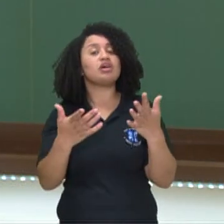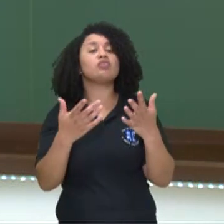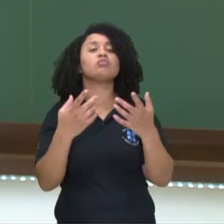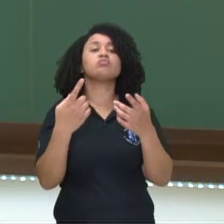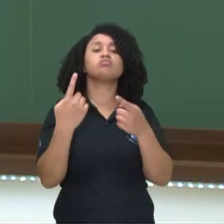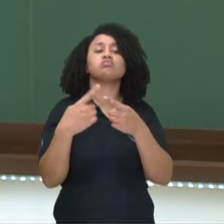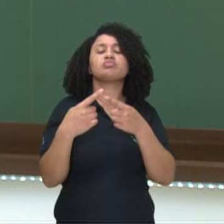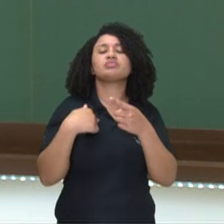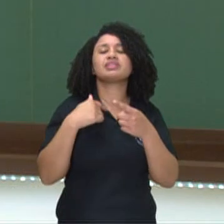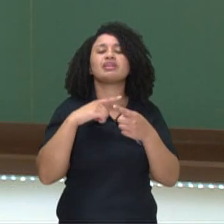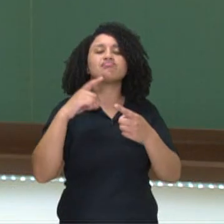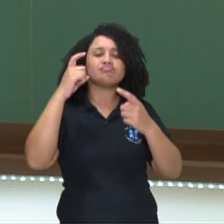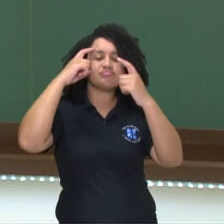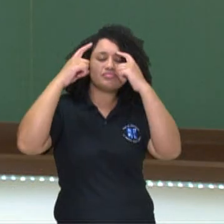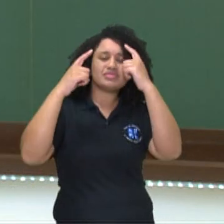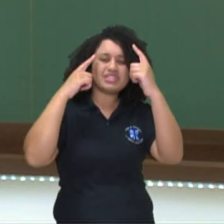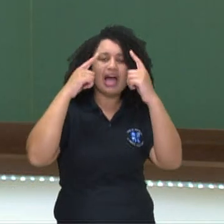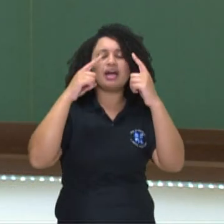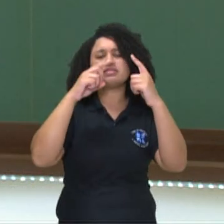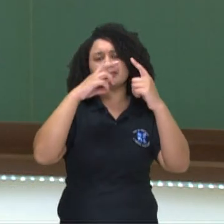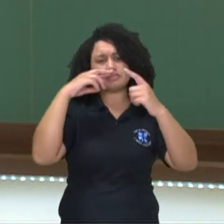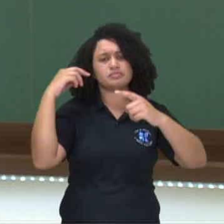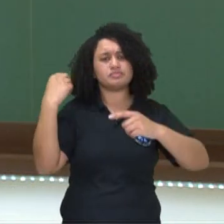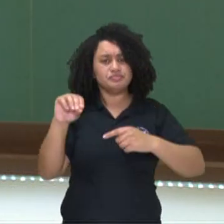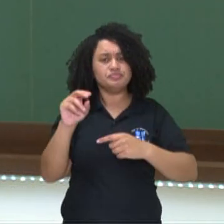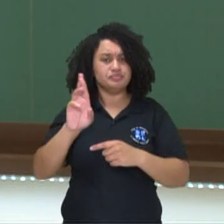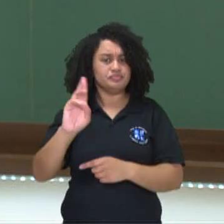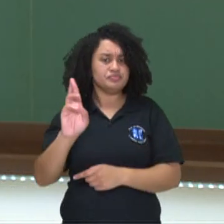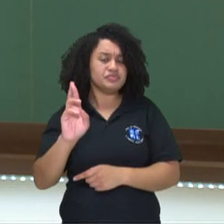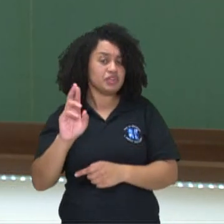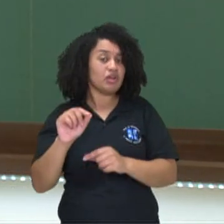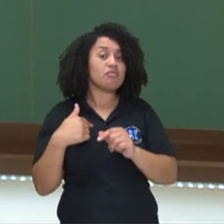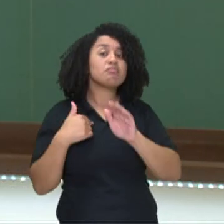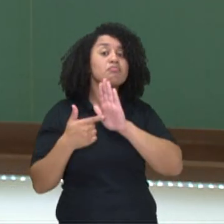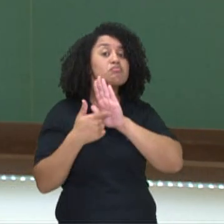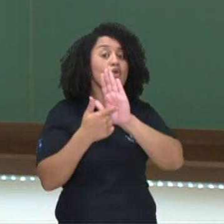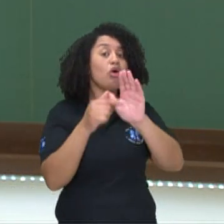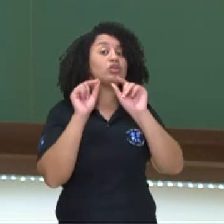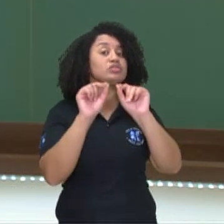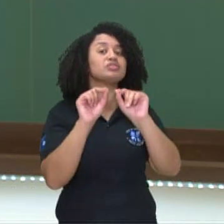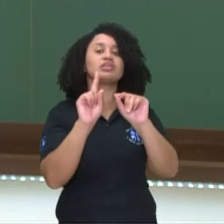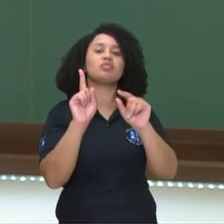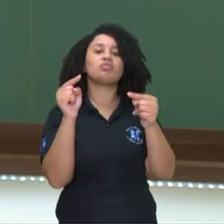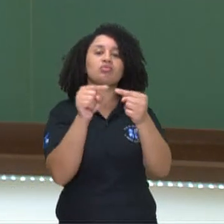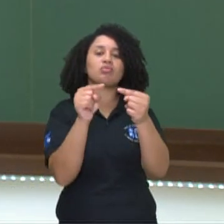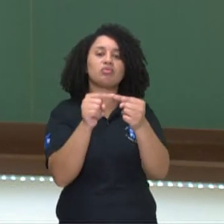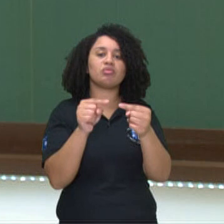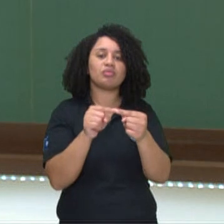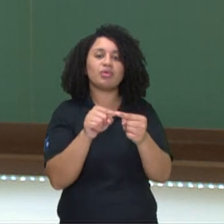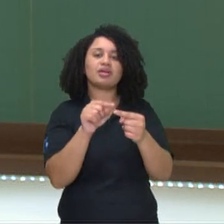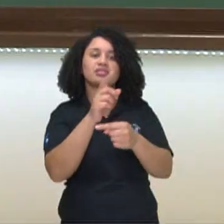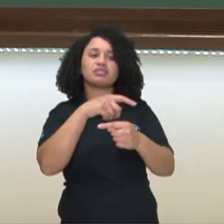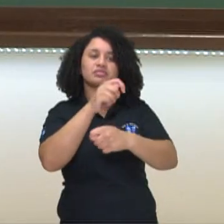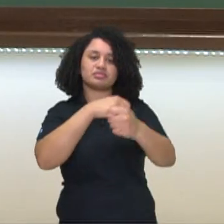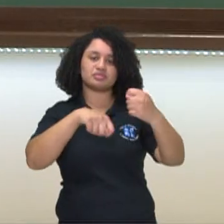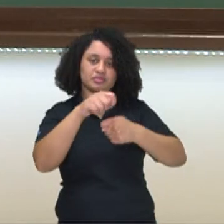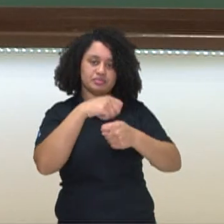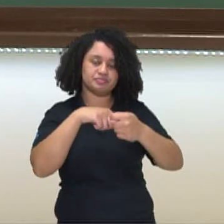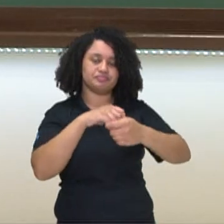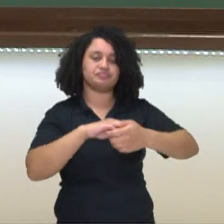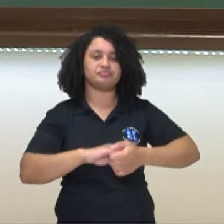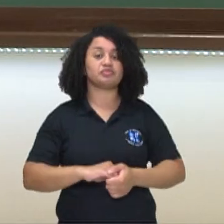levantar a ideia socialista soviética, nesse momento, não encaixa dentro do aspecto econômico. Para,